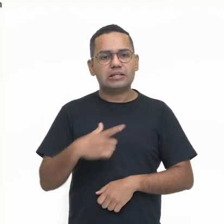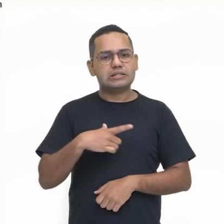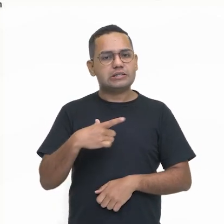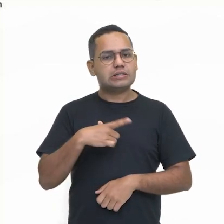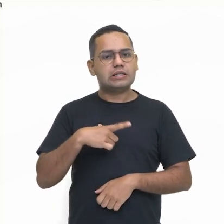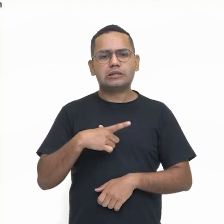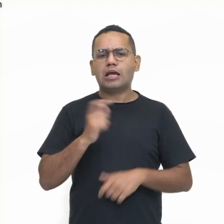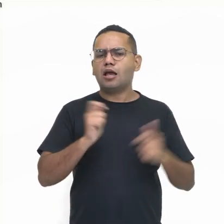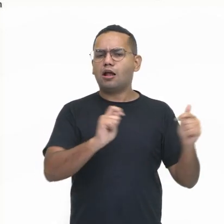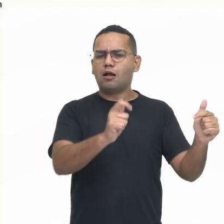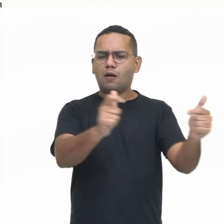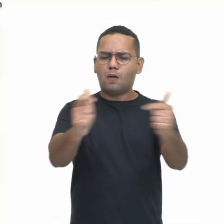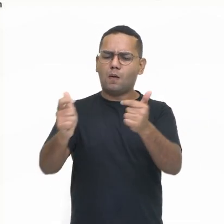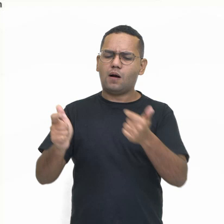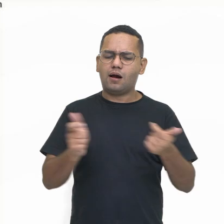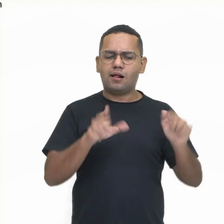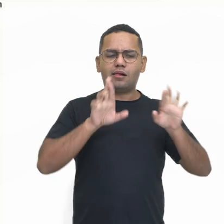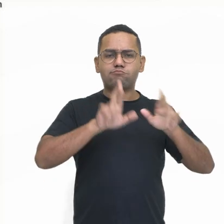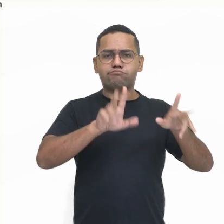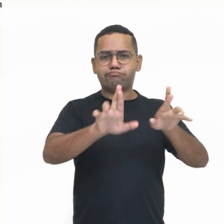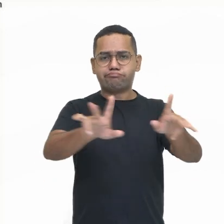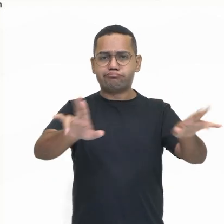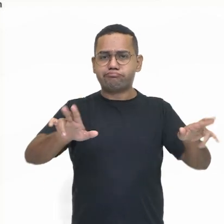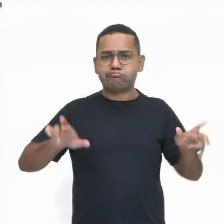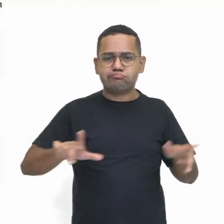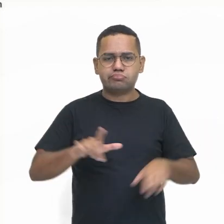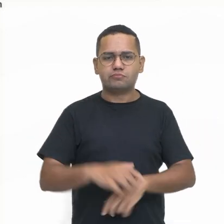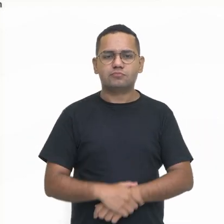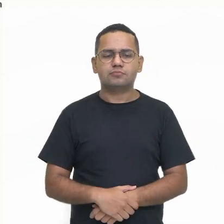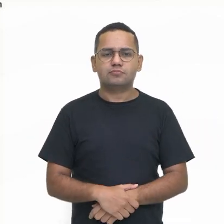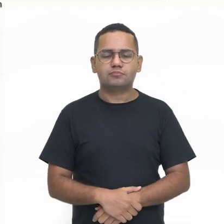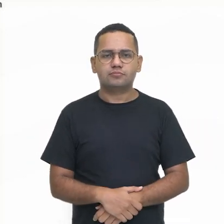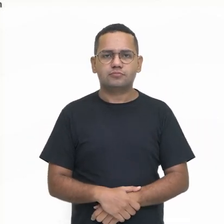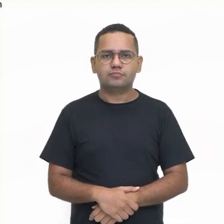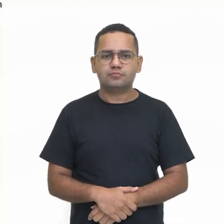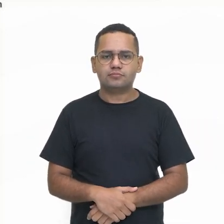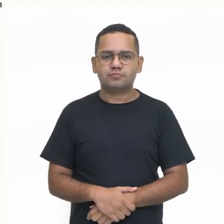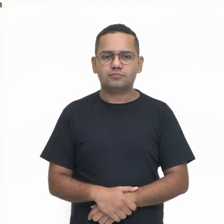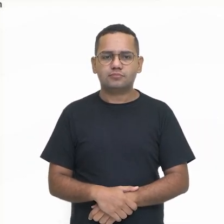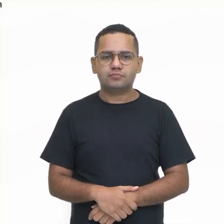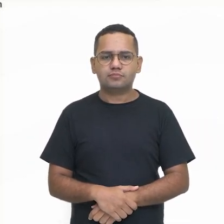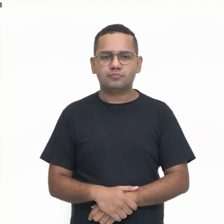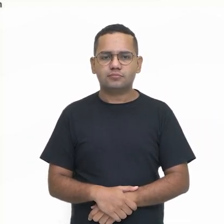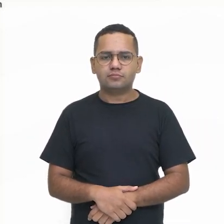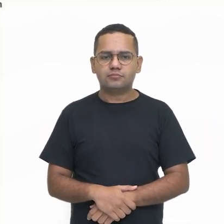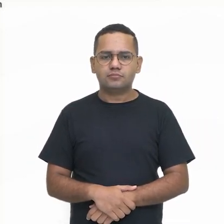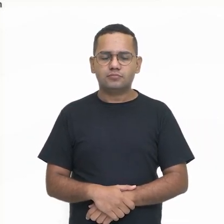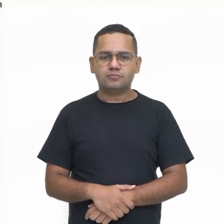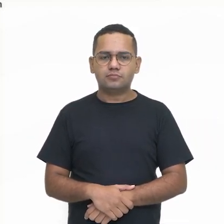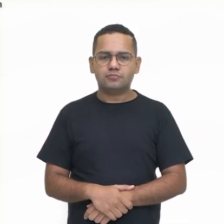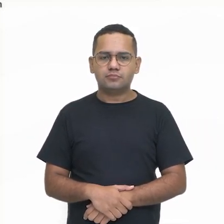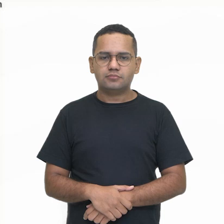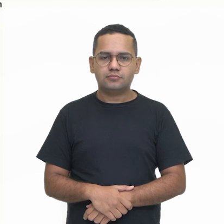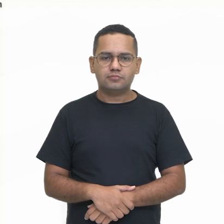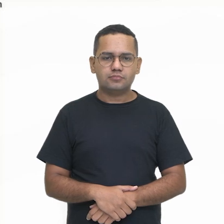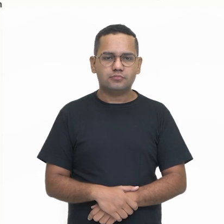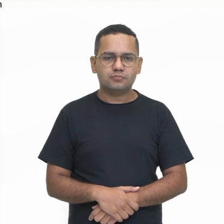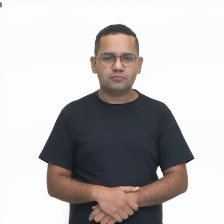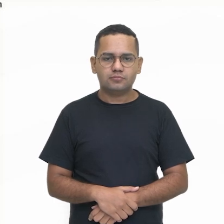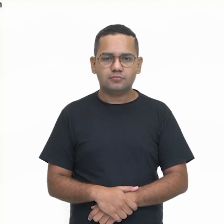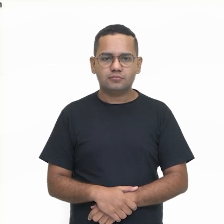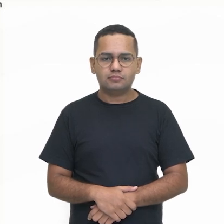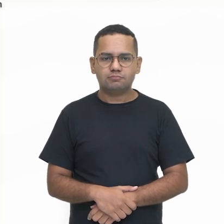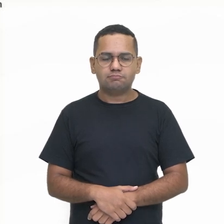esparramado em todas as partes. E é aqui que eu acho interessante, gente. Porque ele diz assim, o